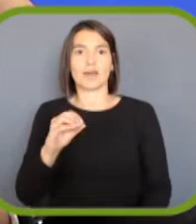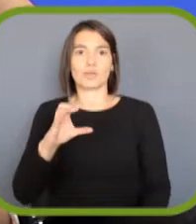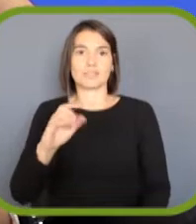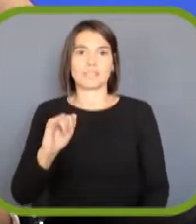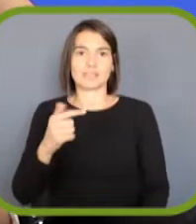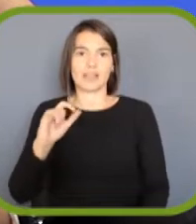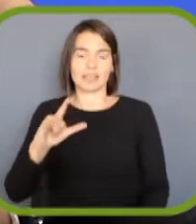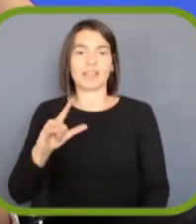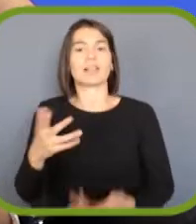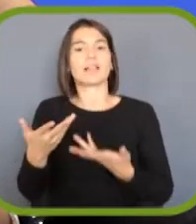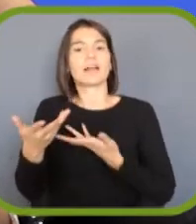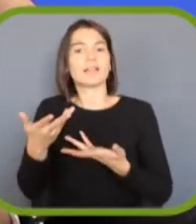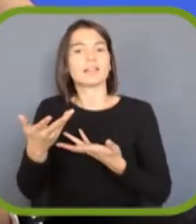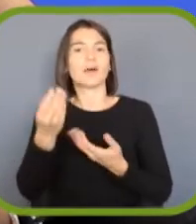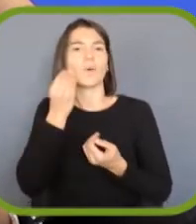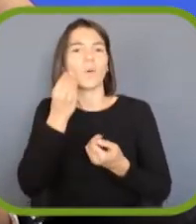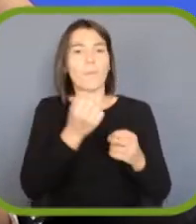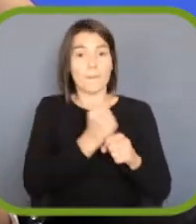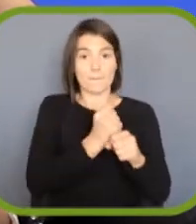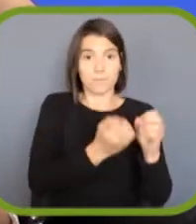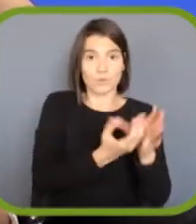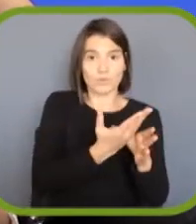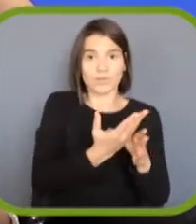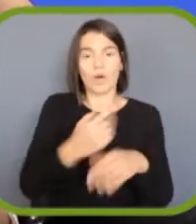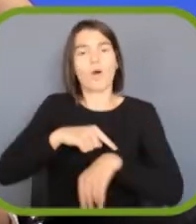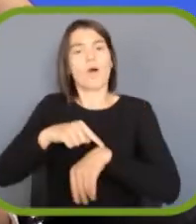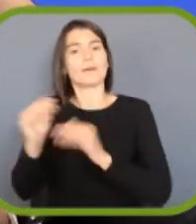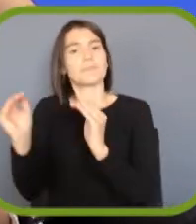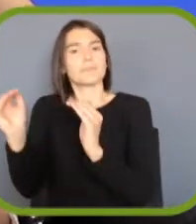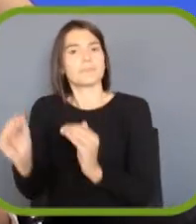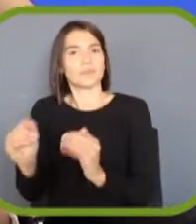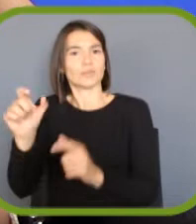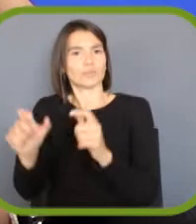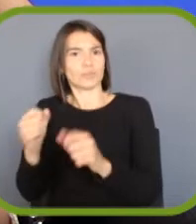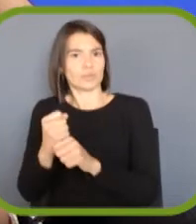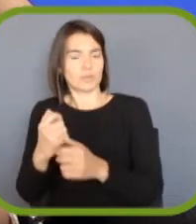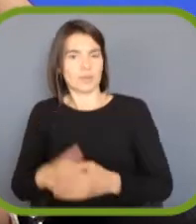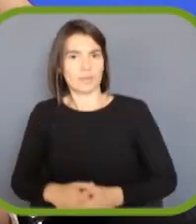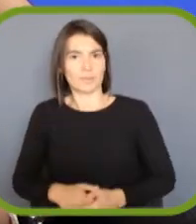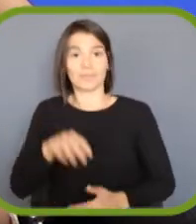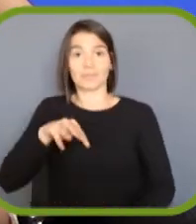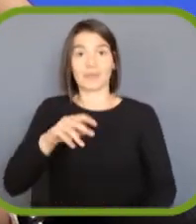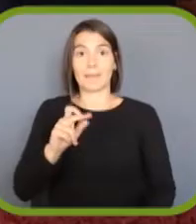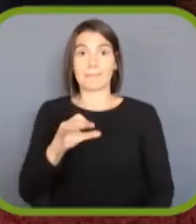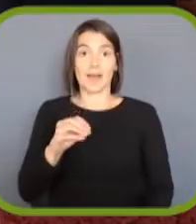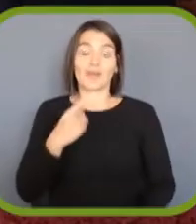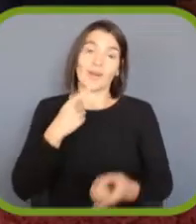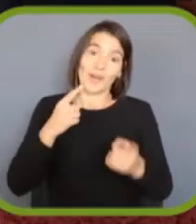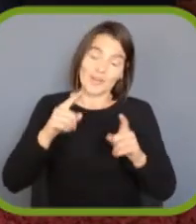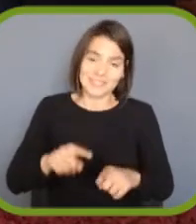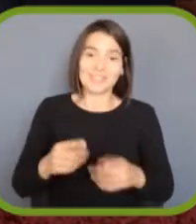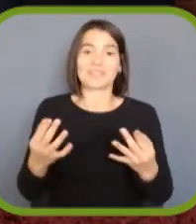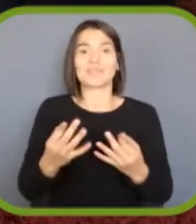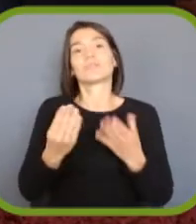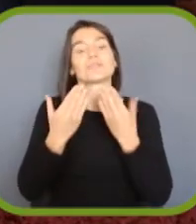estar à conversa com Mário Seitil sobre a relação entre a produtividade e a redução da carga horária dos trabalhadores.